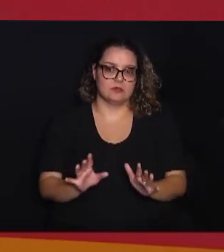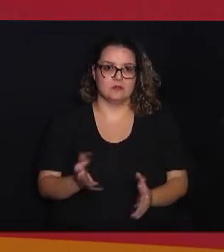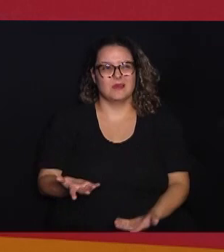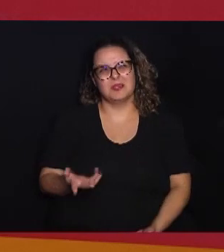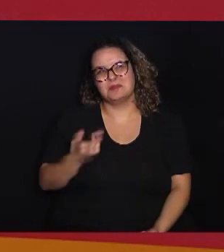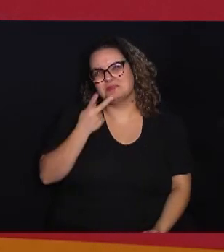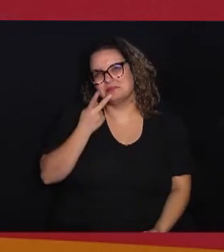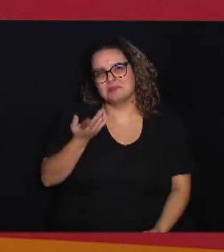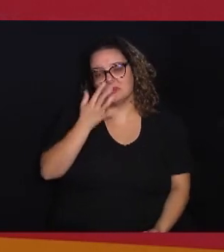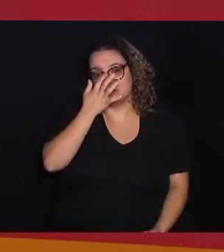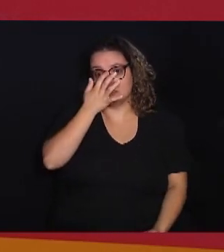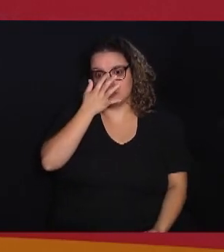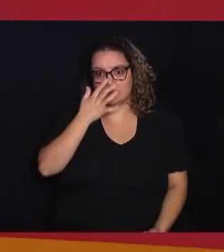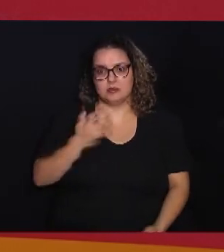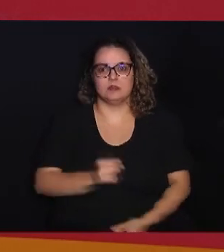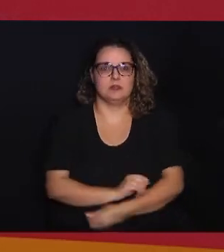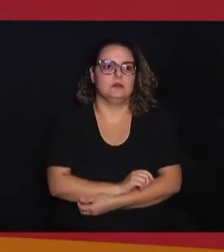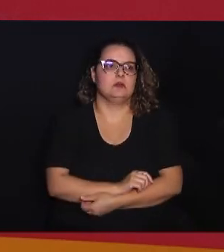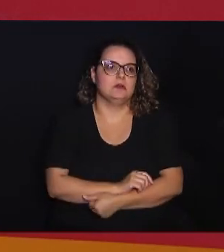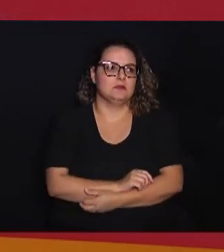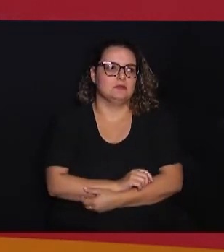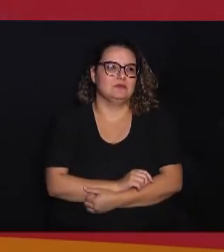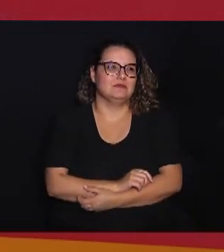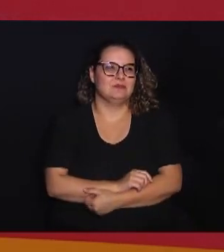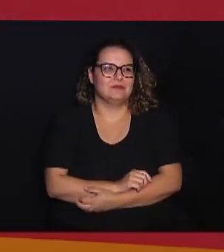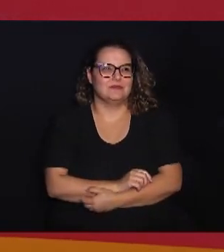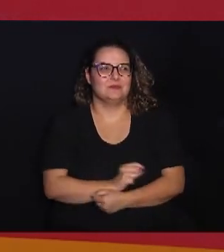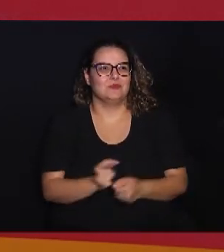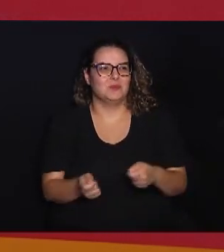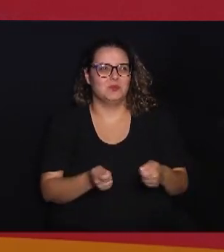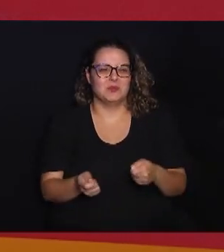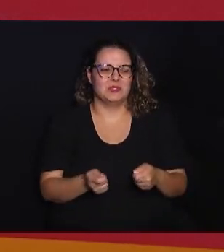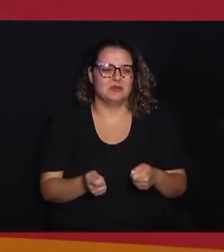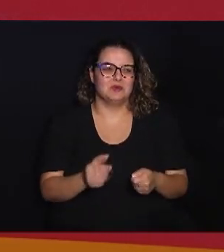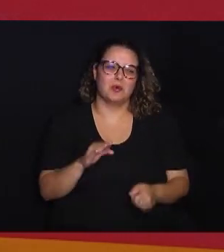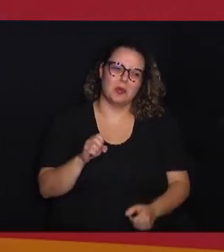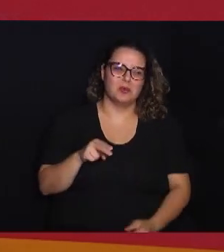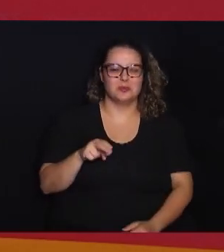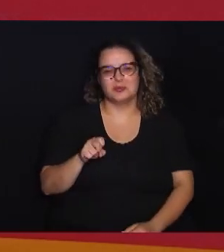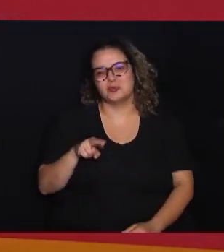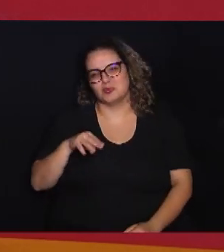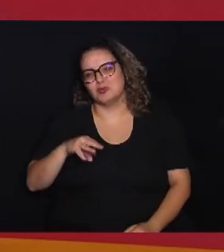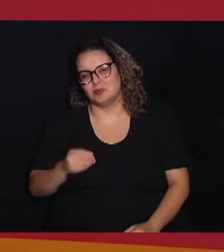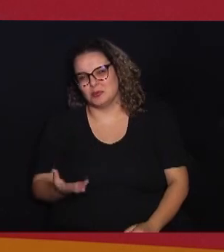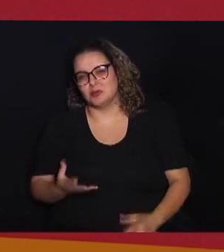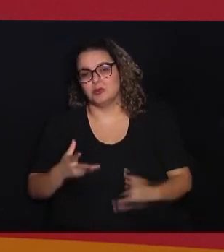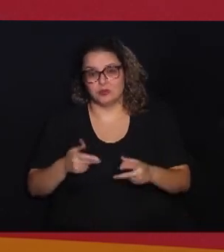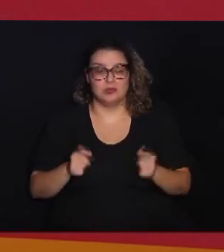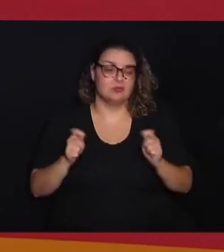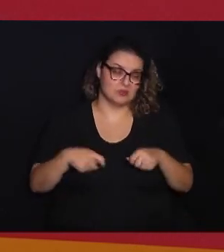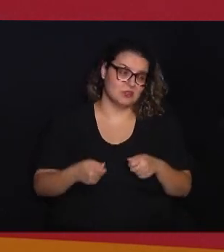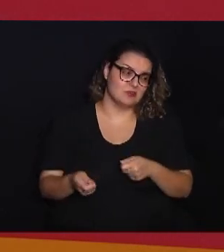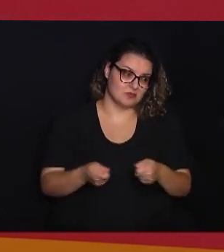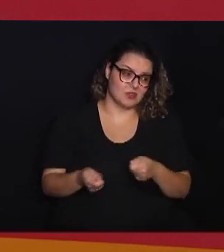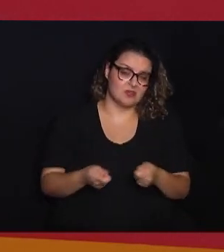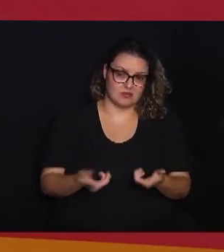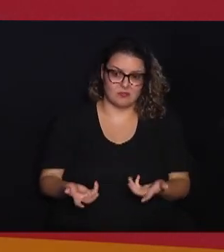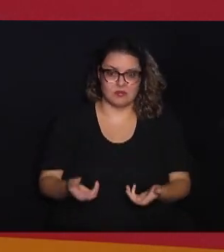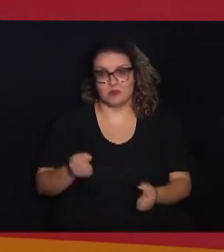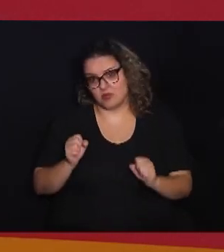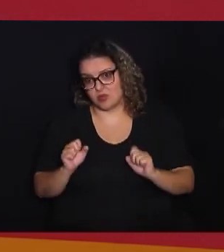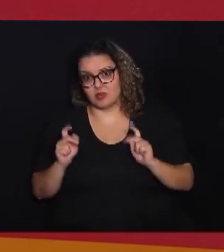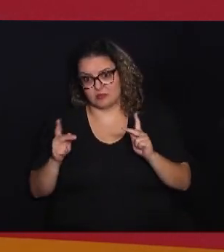Tá? Então, eu não diria para as pessoas ficarem se restringindo para esse consumo, ainda que, obviamente, tudo que for possível